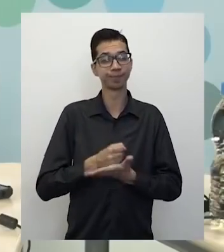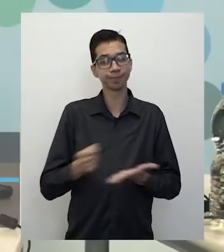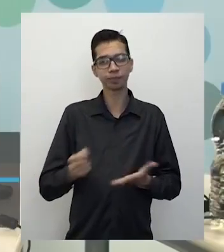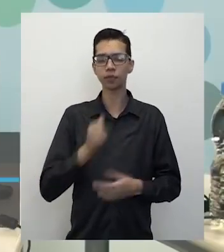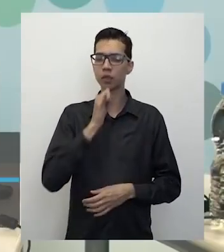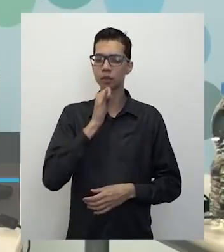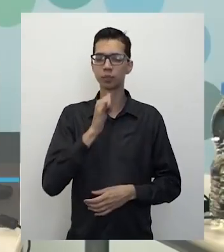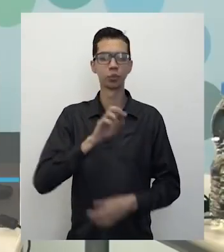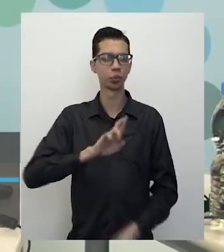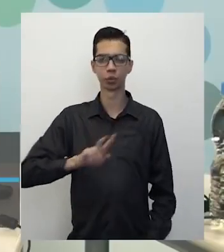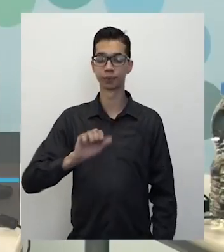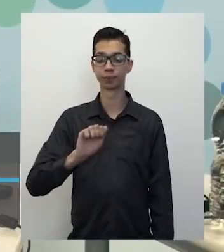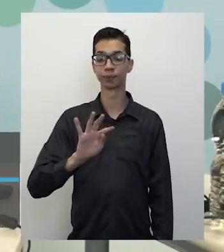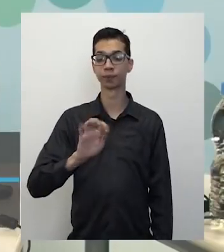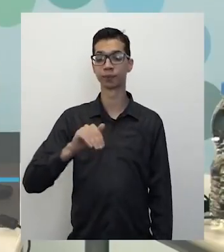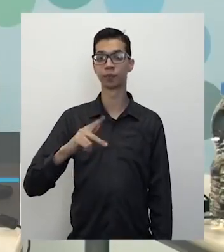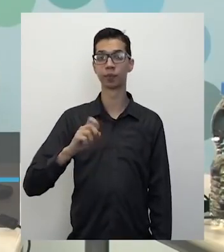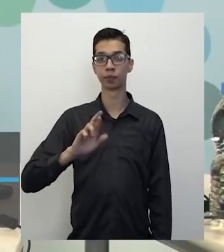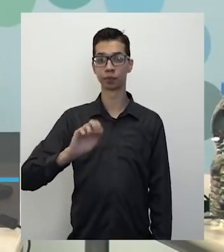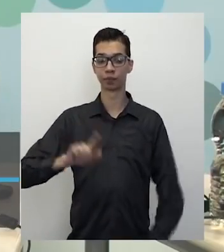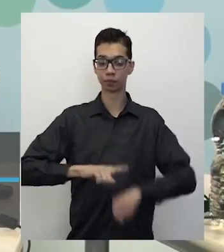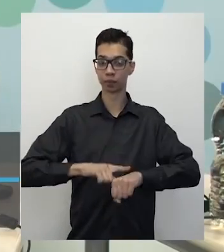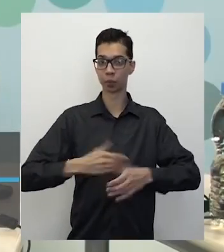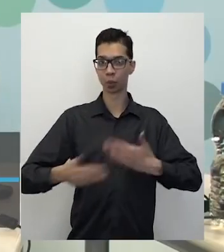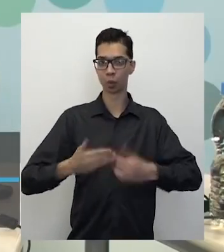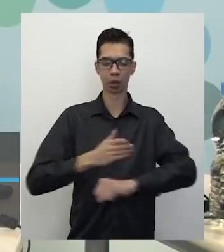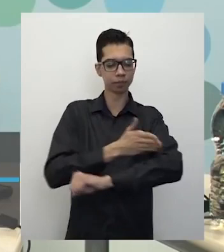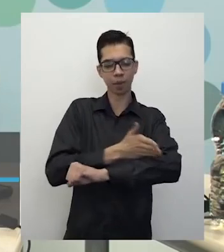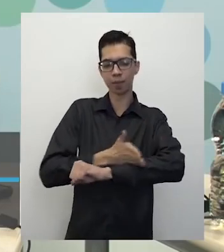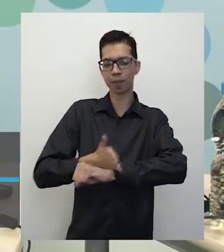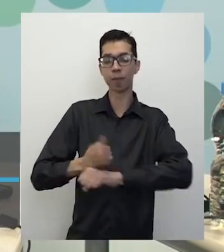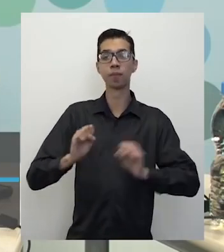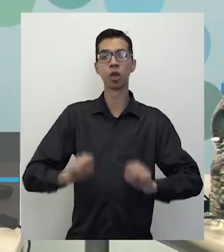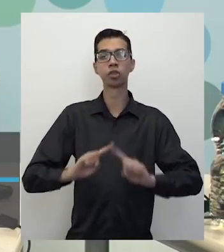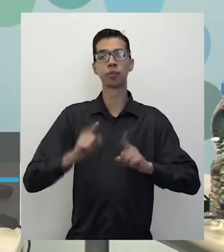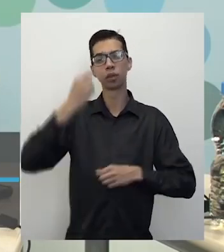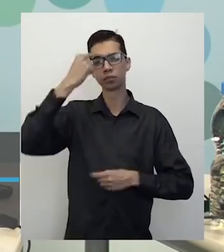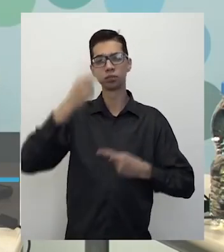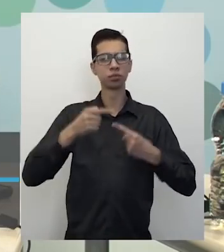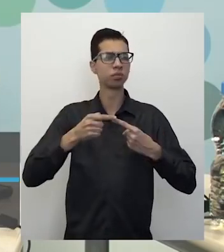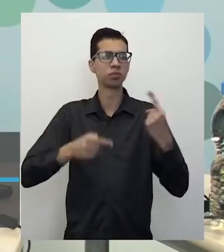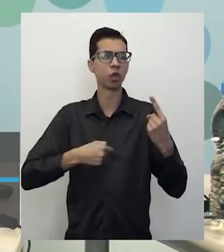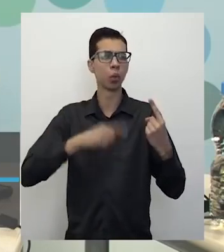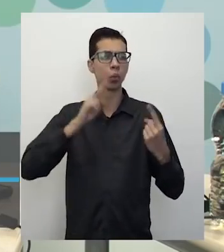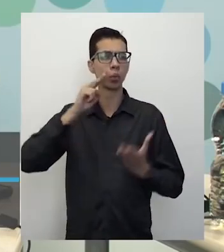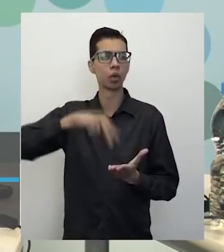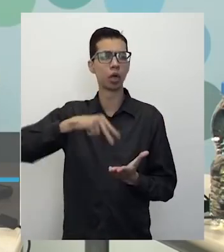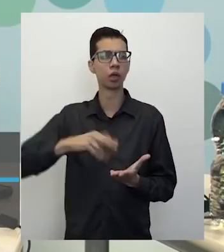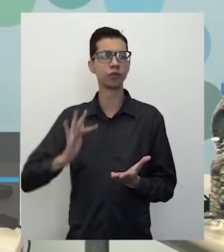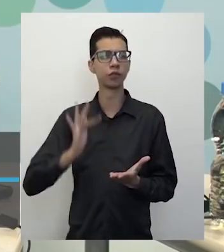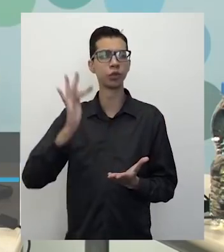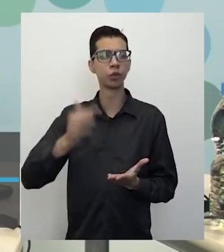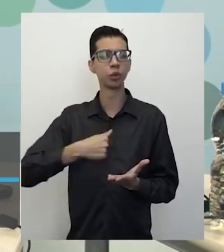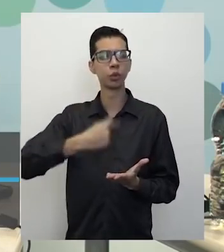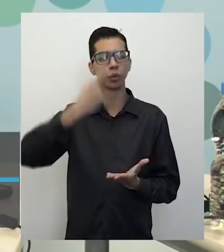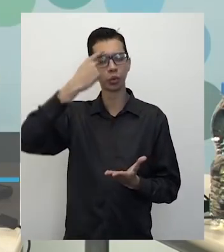algo atemporal, que eu posso ler em qualquer tempo, não vai fazer muito sentido a época que eu vou ler, porque não vou me conectar